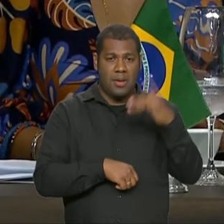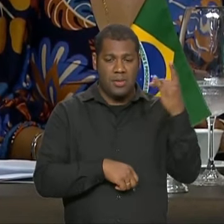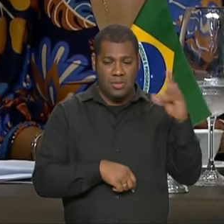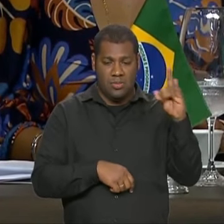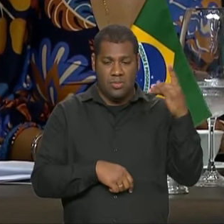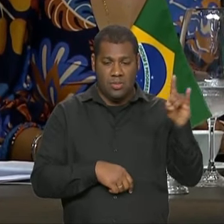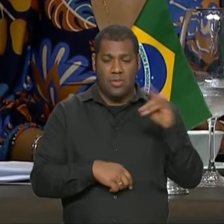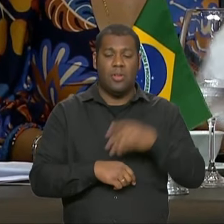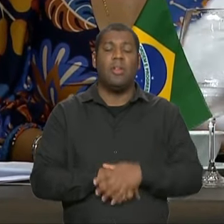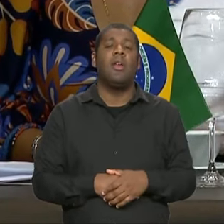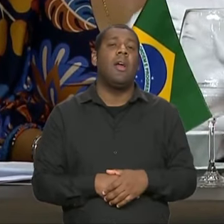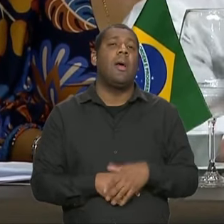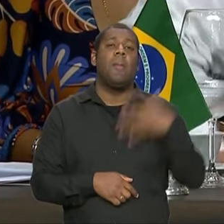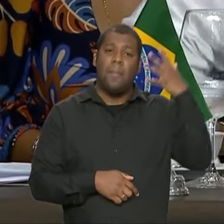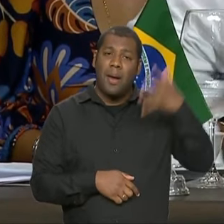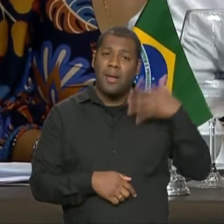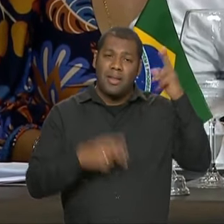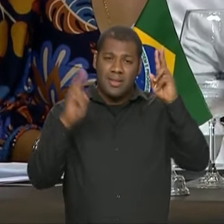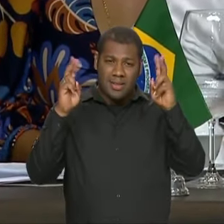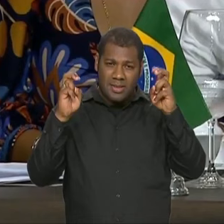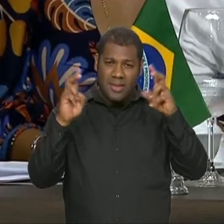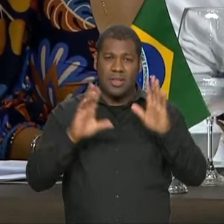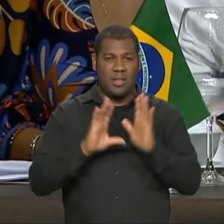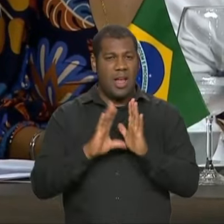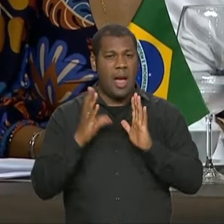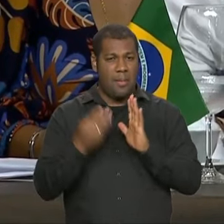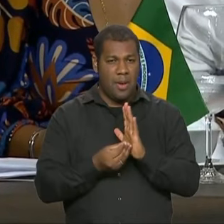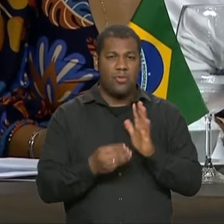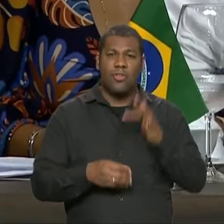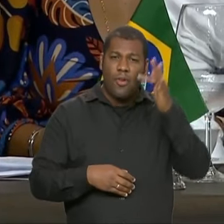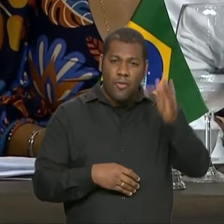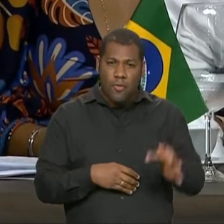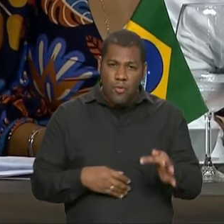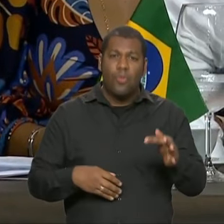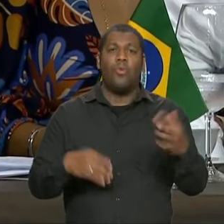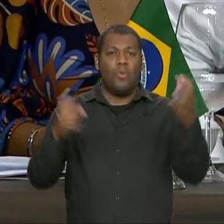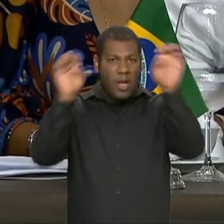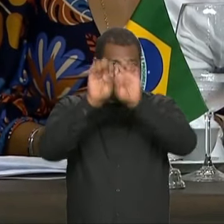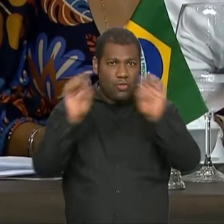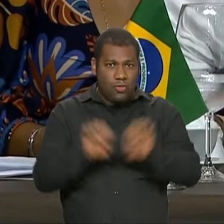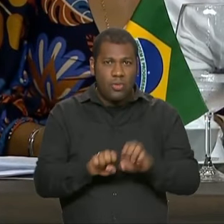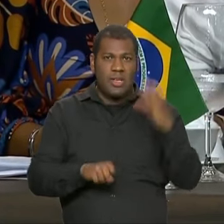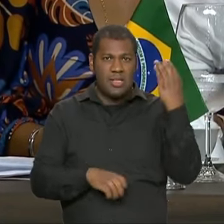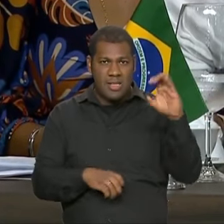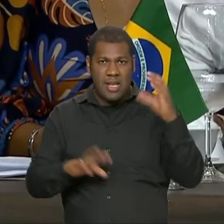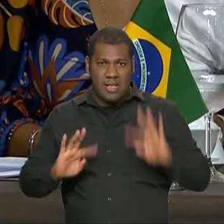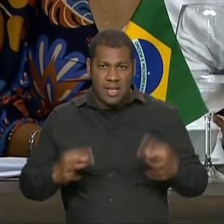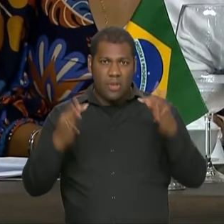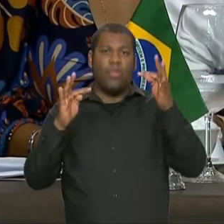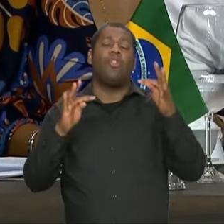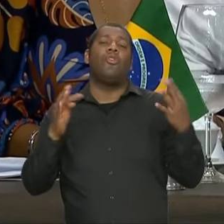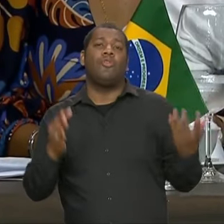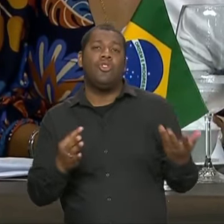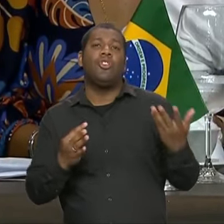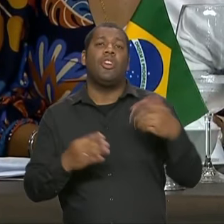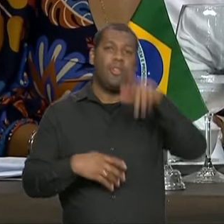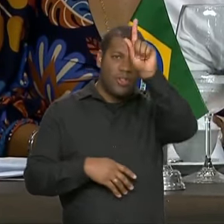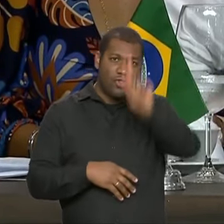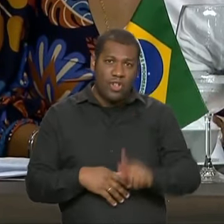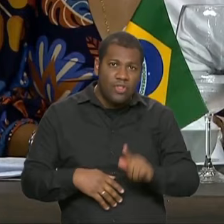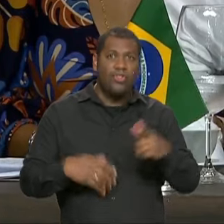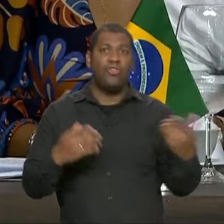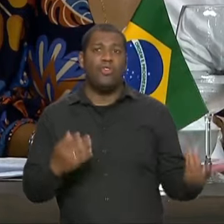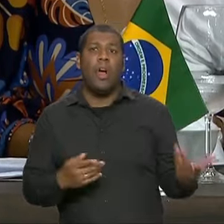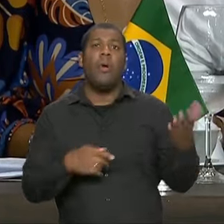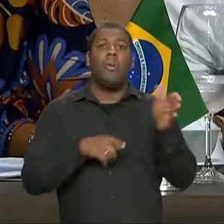Como Pensar a Amazônia para o Futuro a partir da Ciência, Tecnologia, Inovação e Pesquisa Acadêmica e